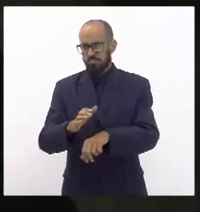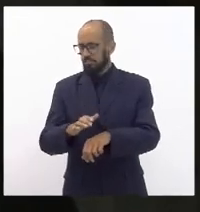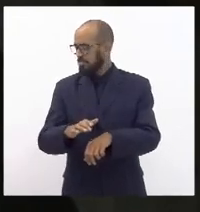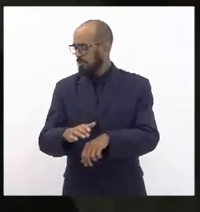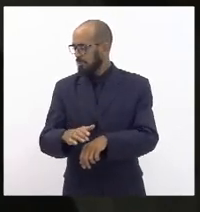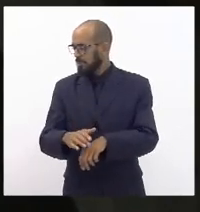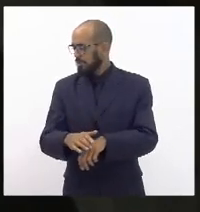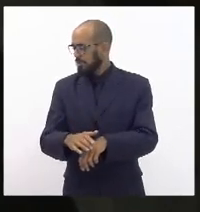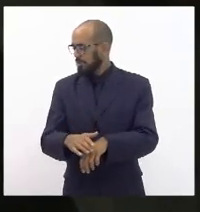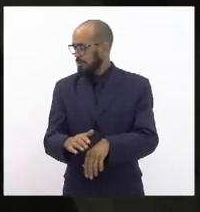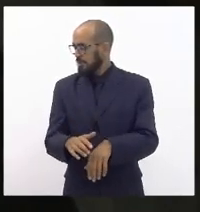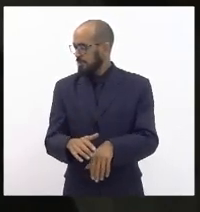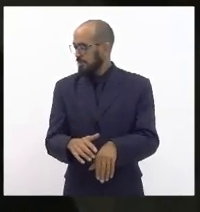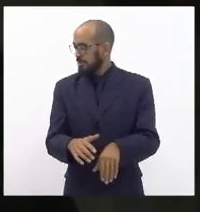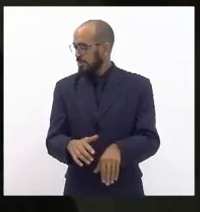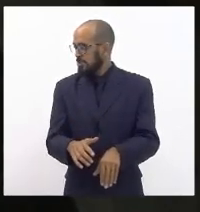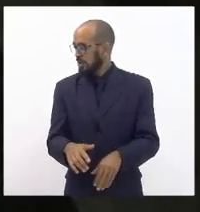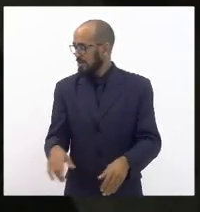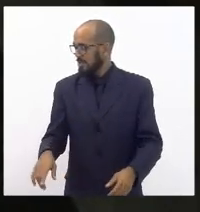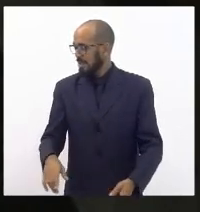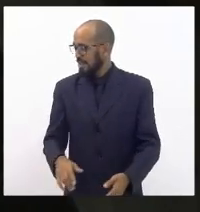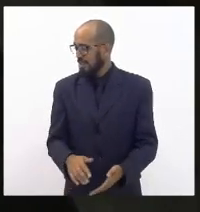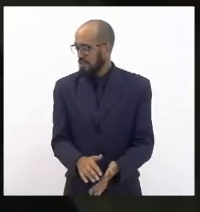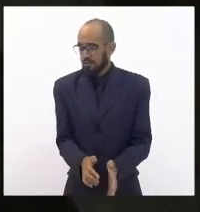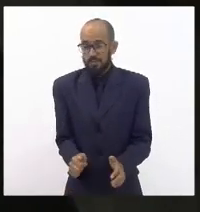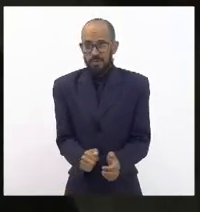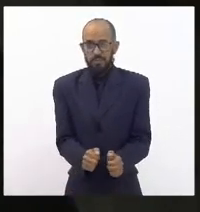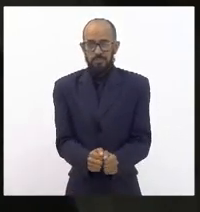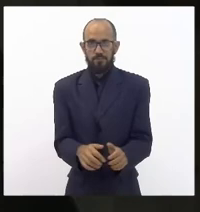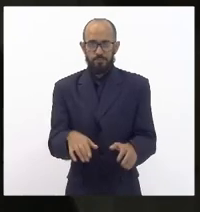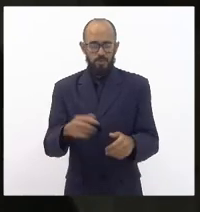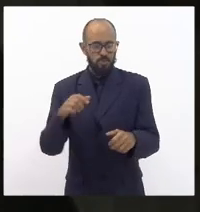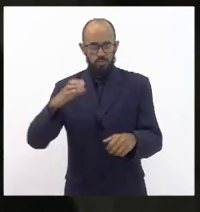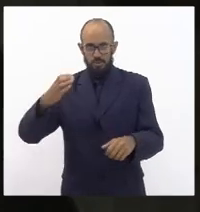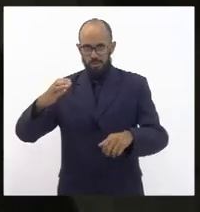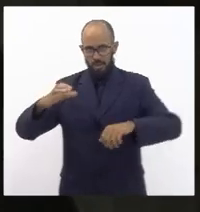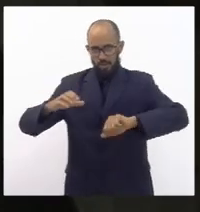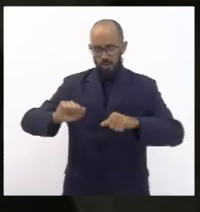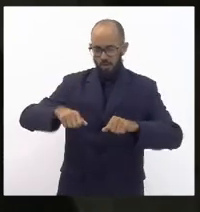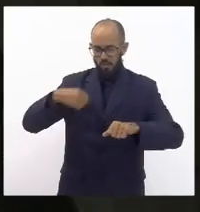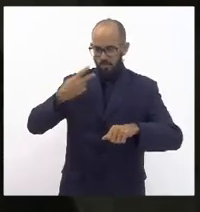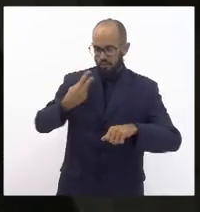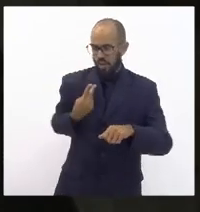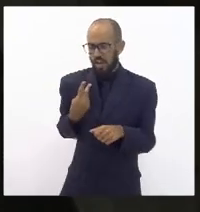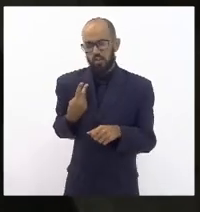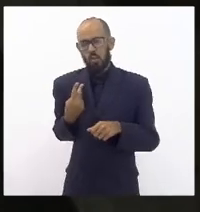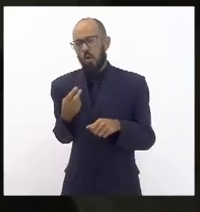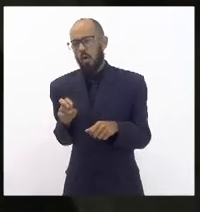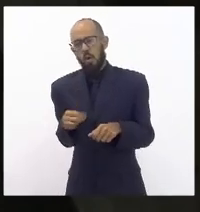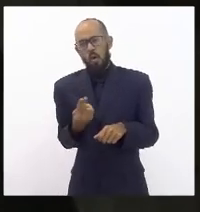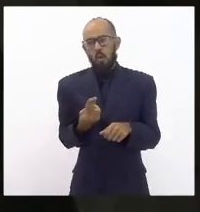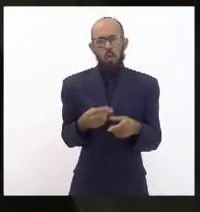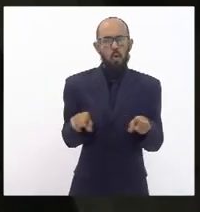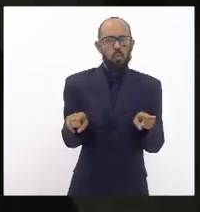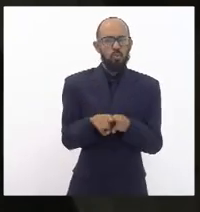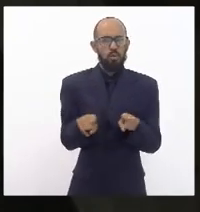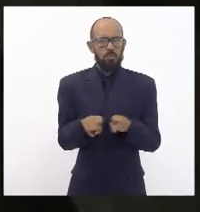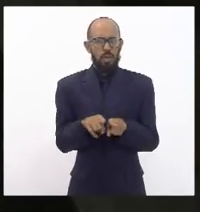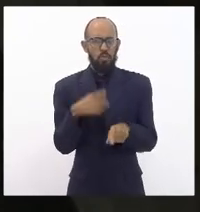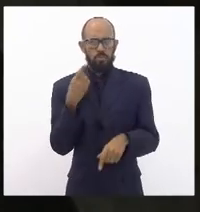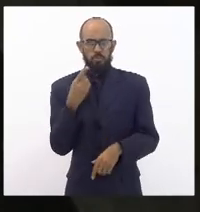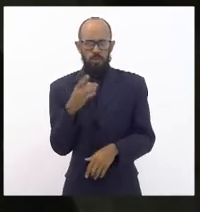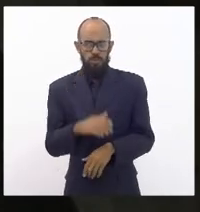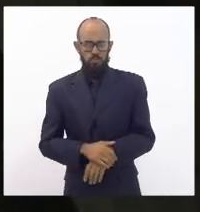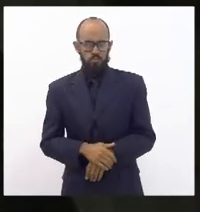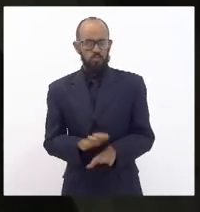seja como mero filiado e militante seja com secretário de educação de Niterói seja como Vereador seja como como Deputado